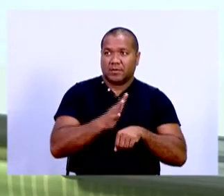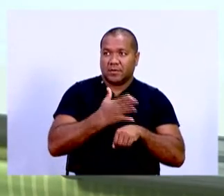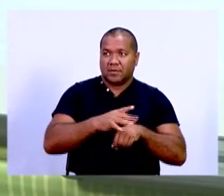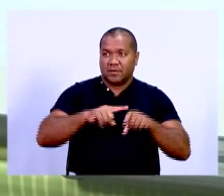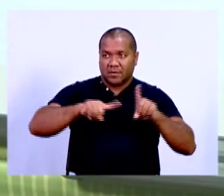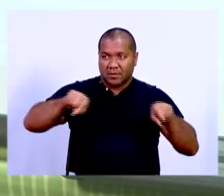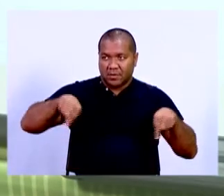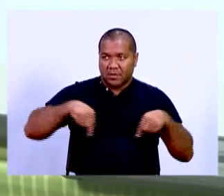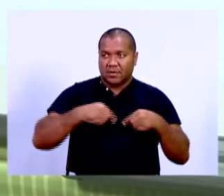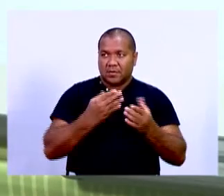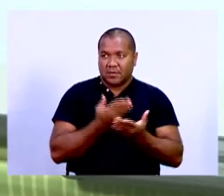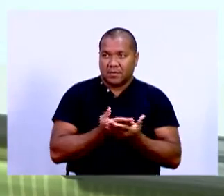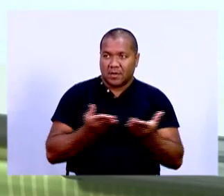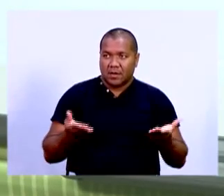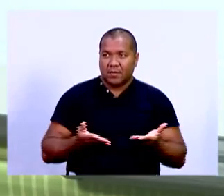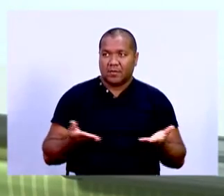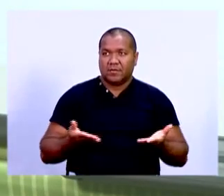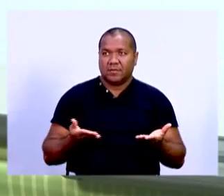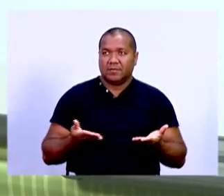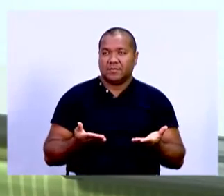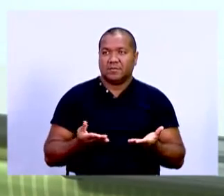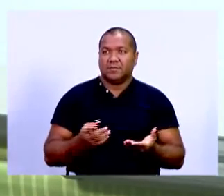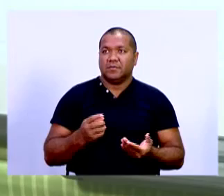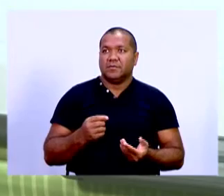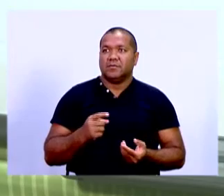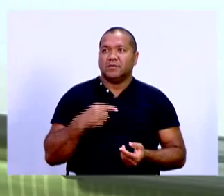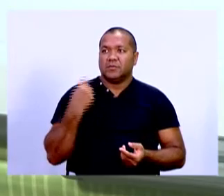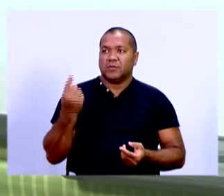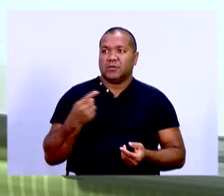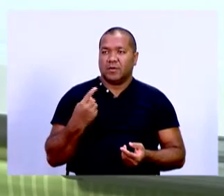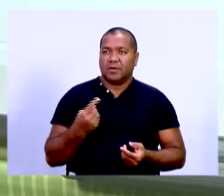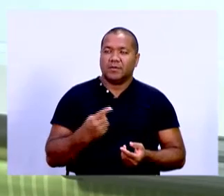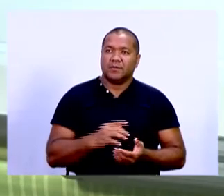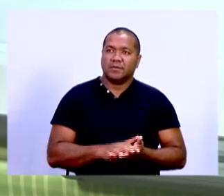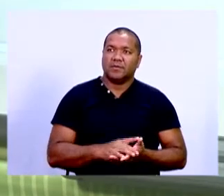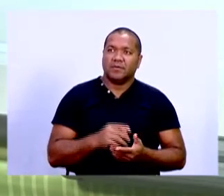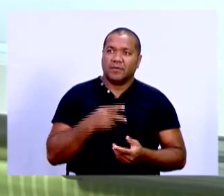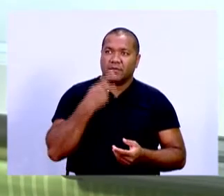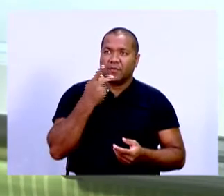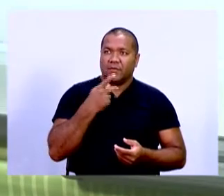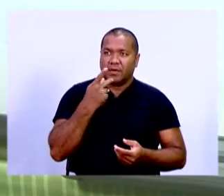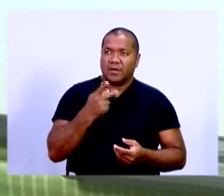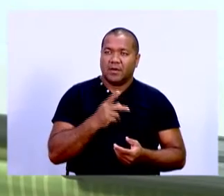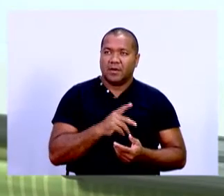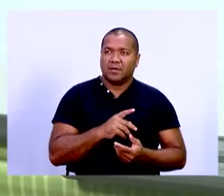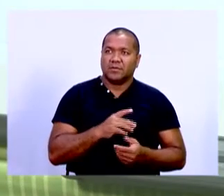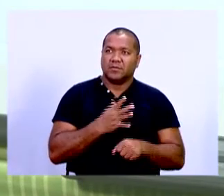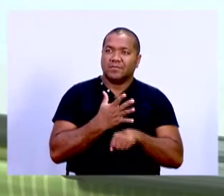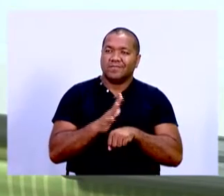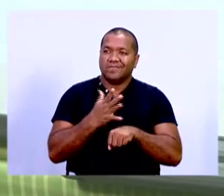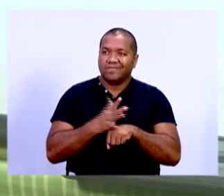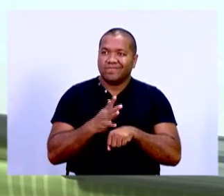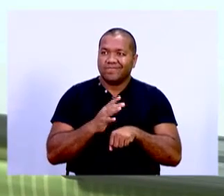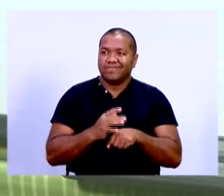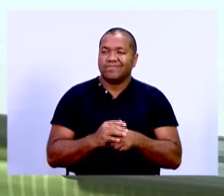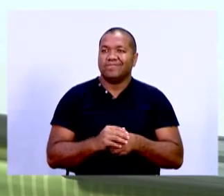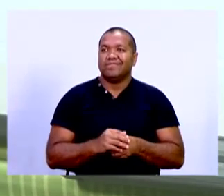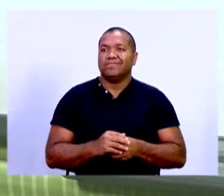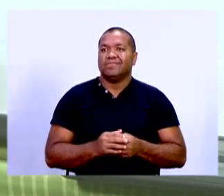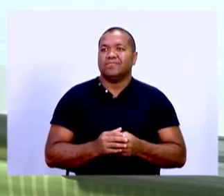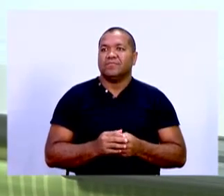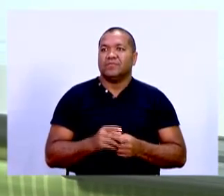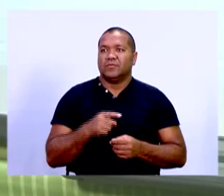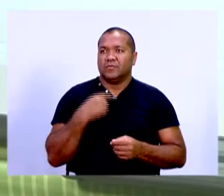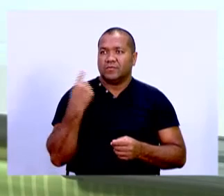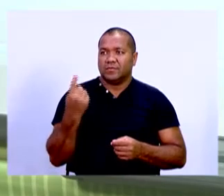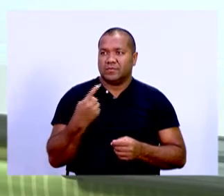sala. Hoje, nós vamos falar sobre a nossa aula prática. Vocês vão ter que